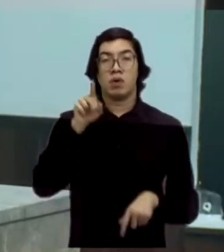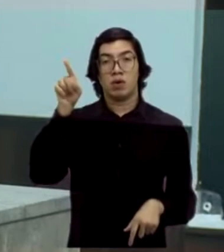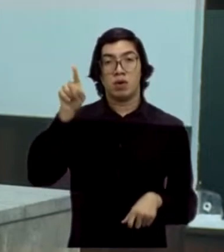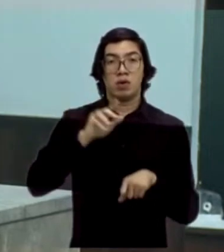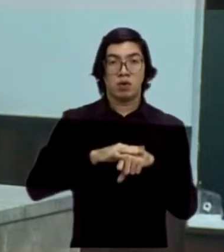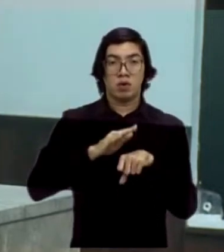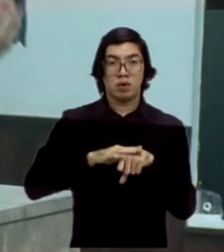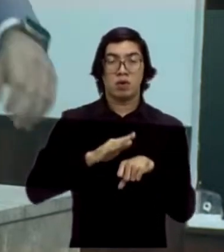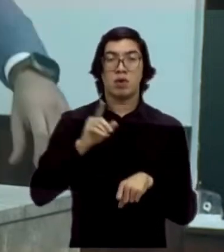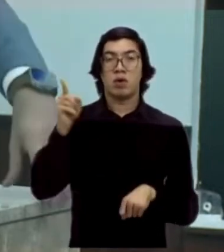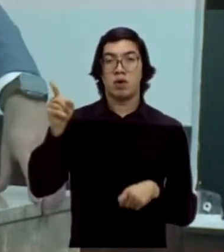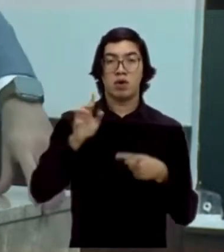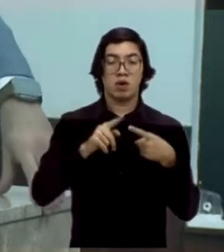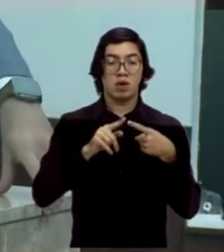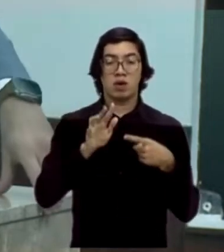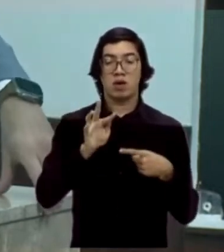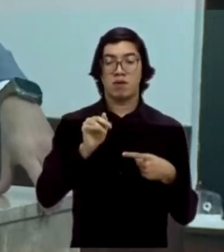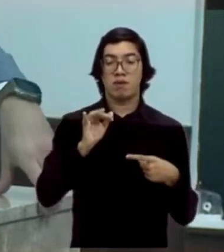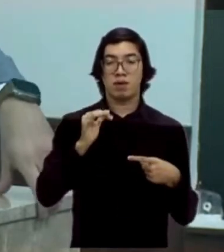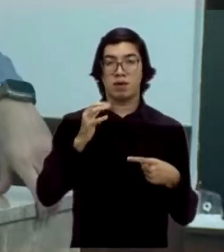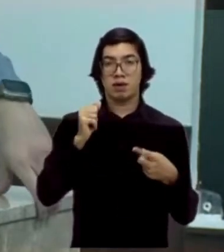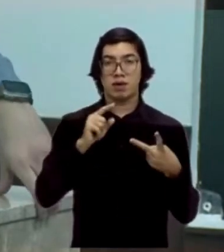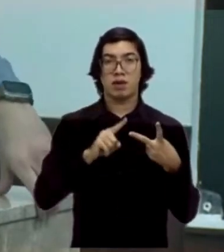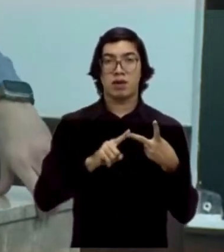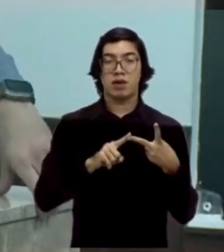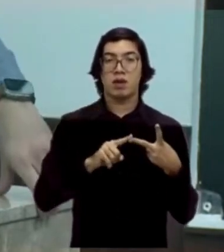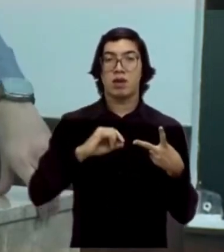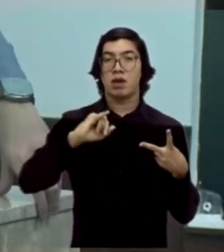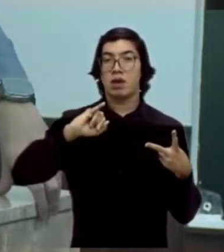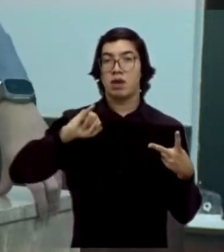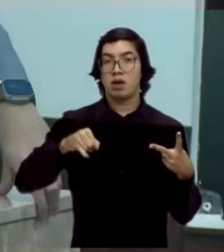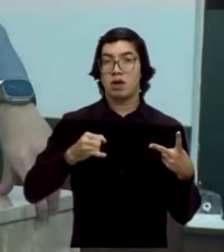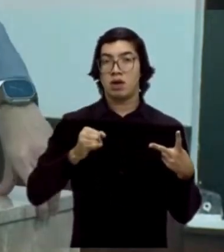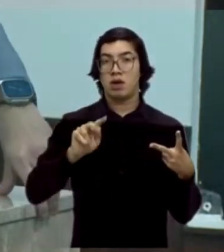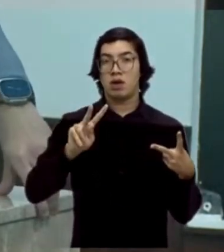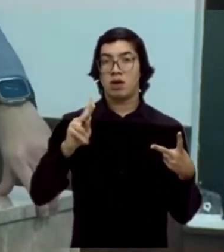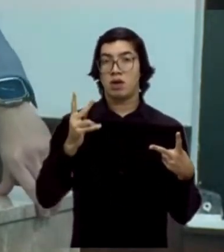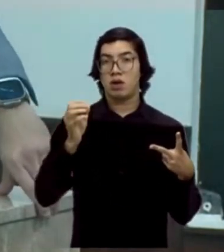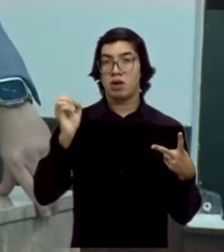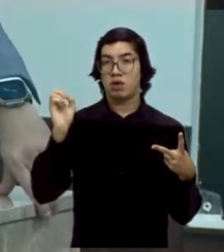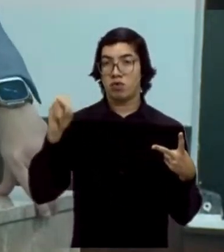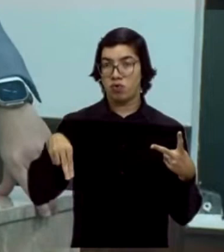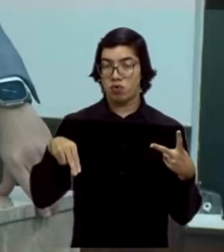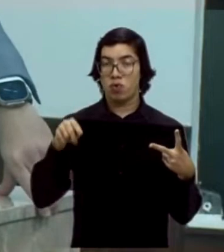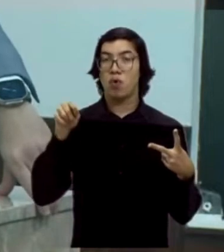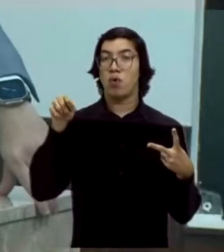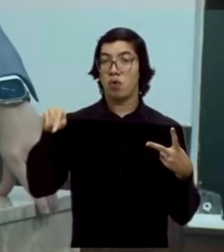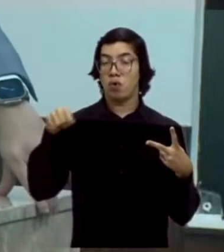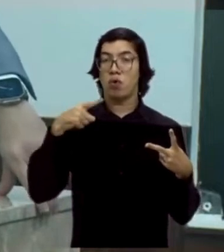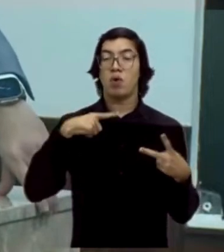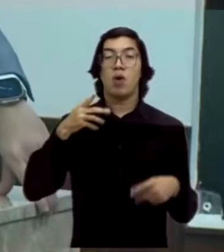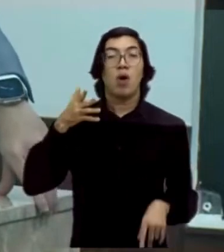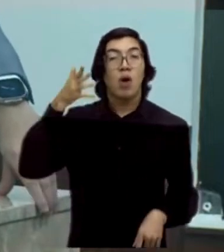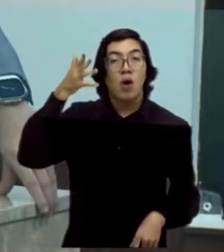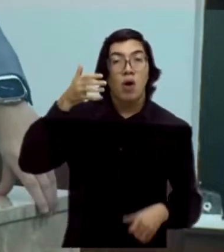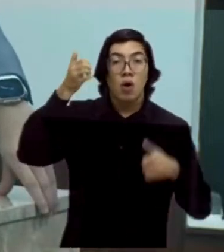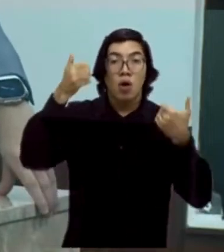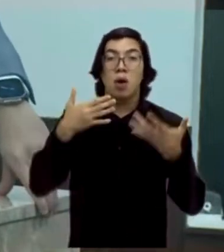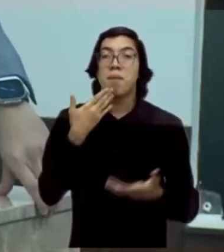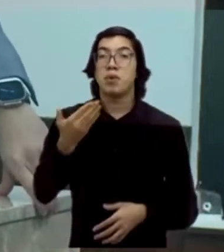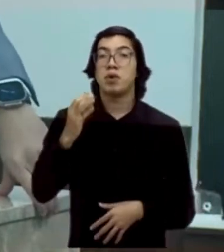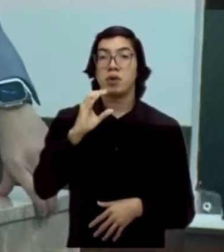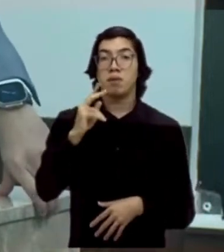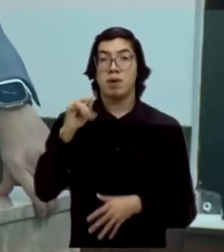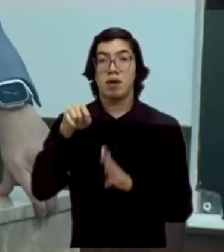Tia Francisca subiu aqui hoje, vereador John Monteiro, além de subir aqui criticando, pedindo a CPI